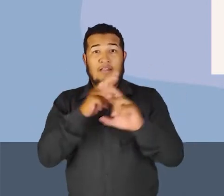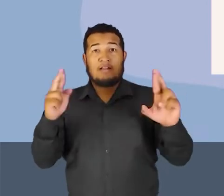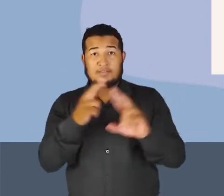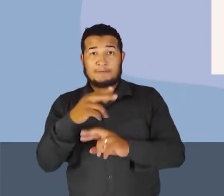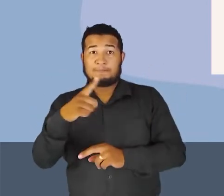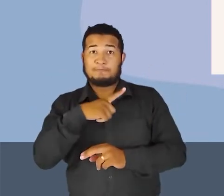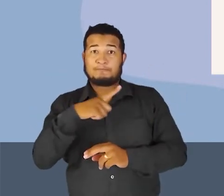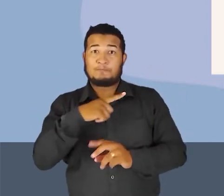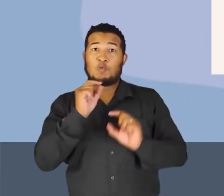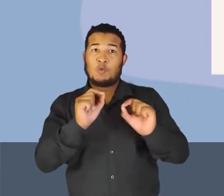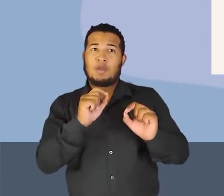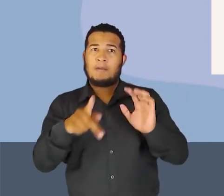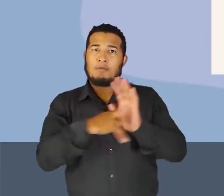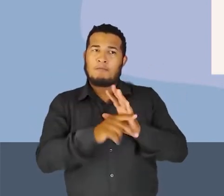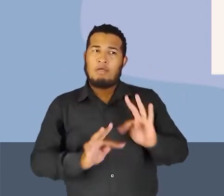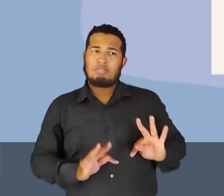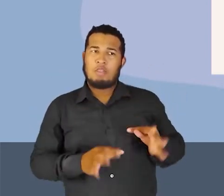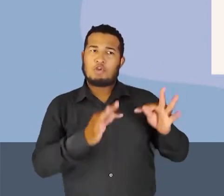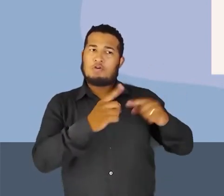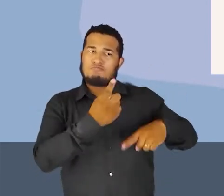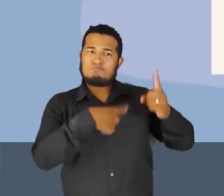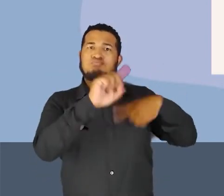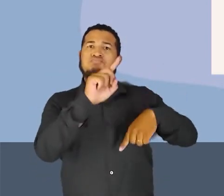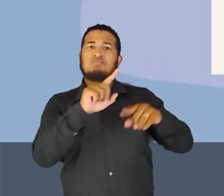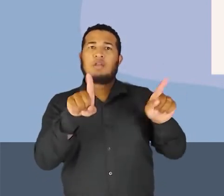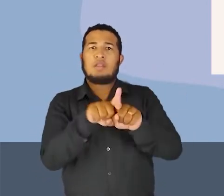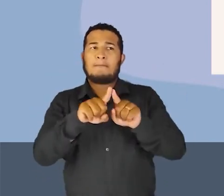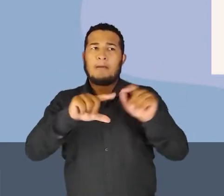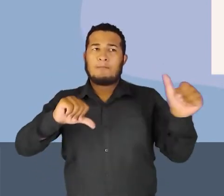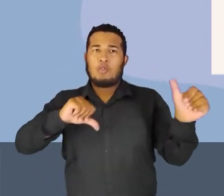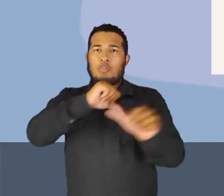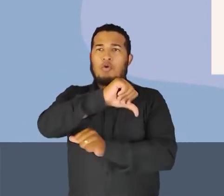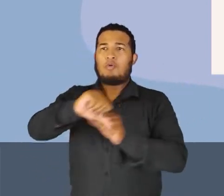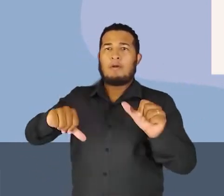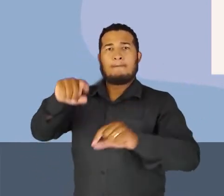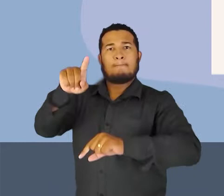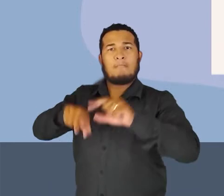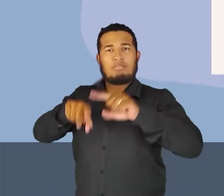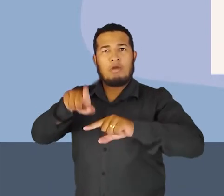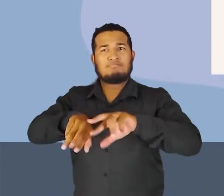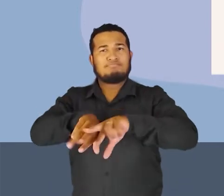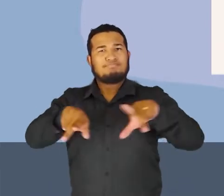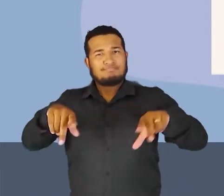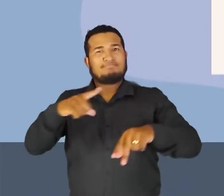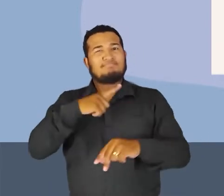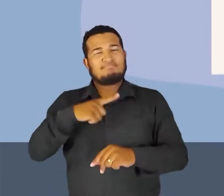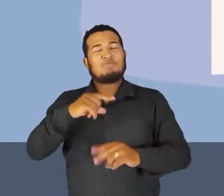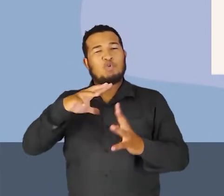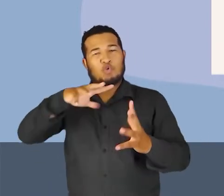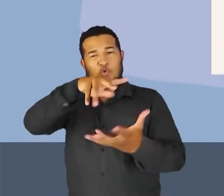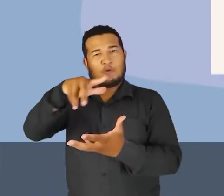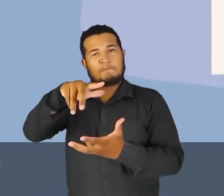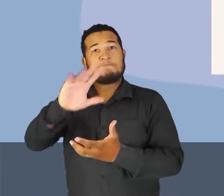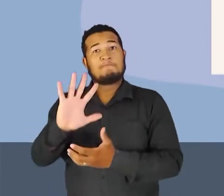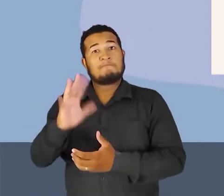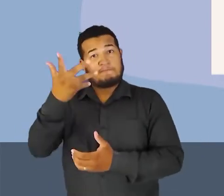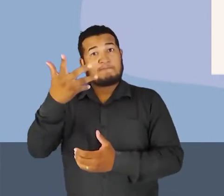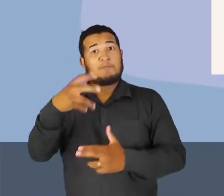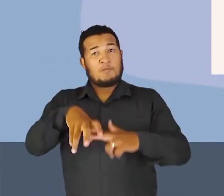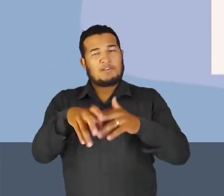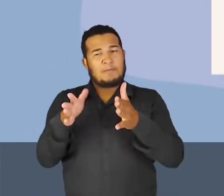relação que elas tiveram com o avanço da tecnologia e com as mudanças materiais pelas quais o mundo